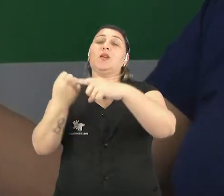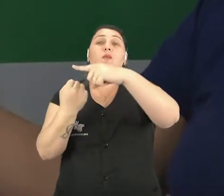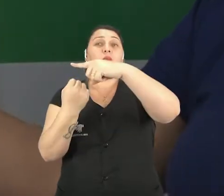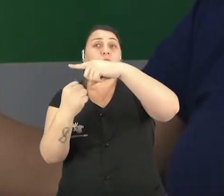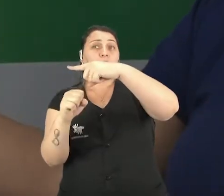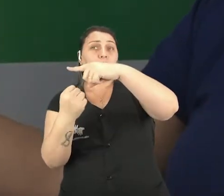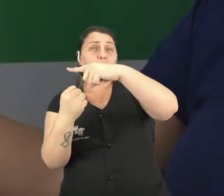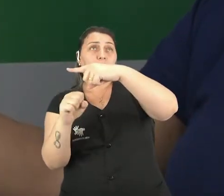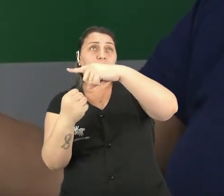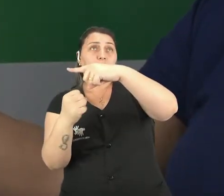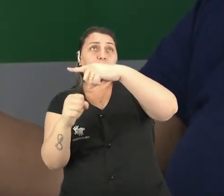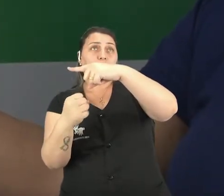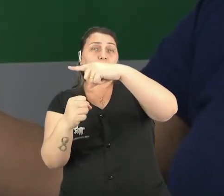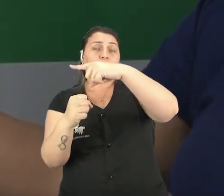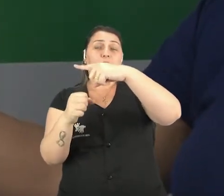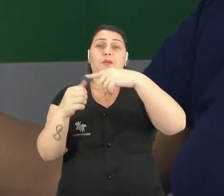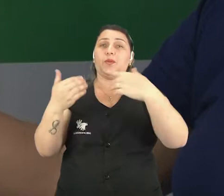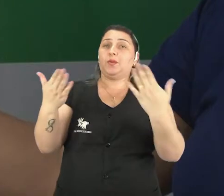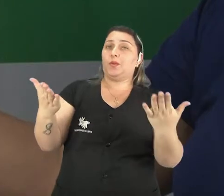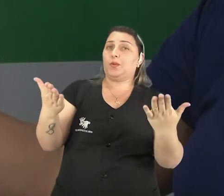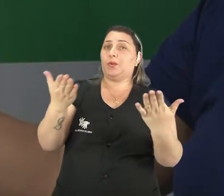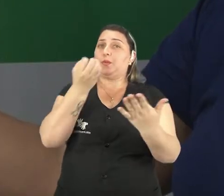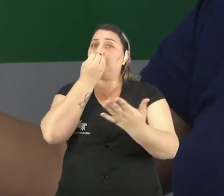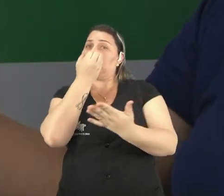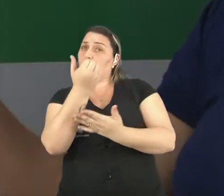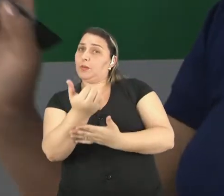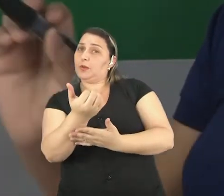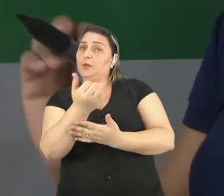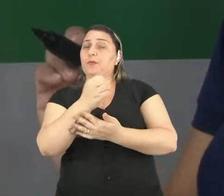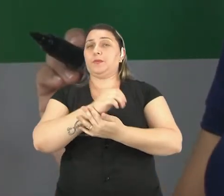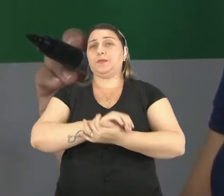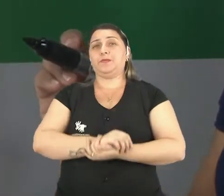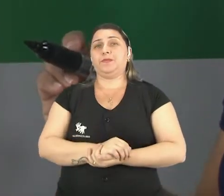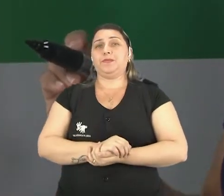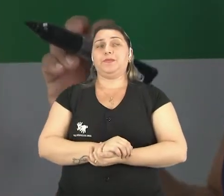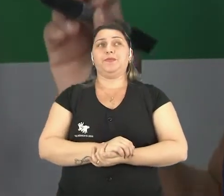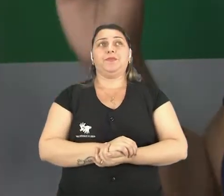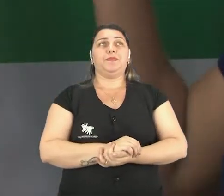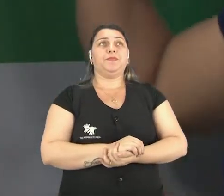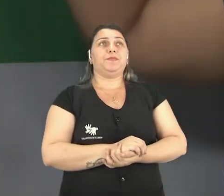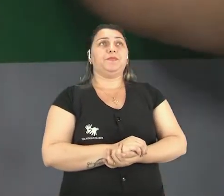é o número 8. Isso mesmo.